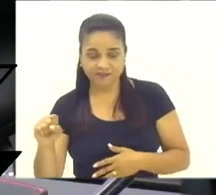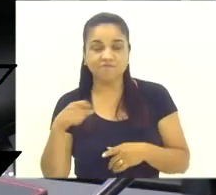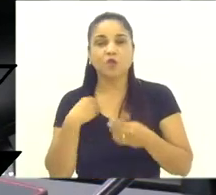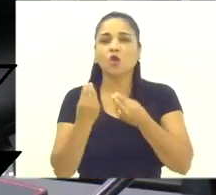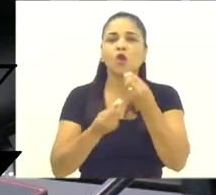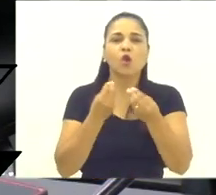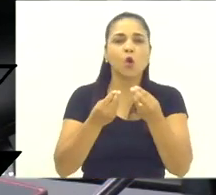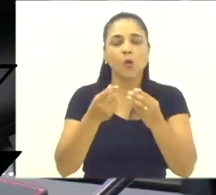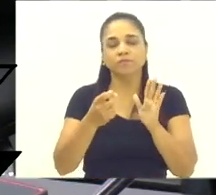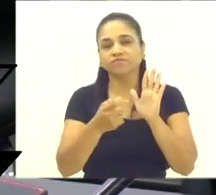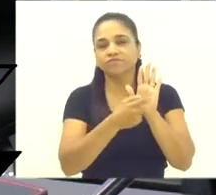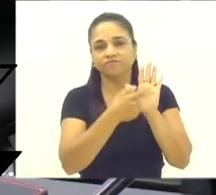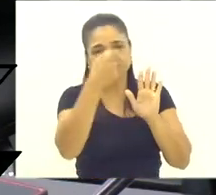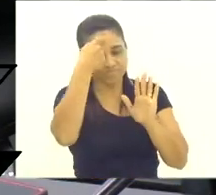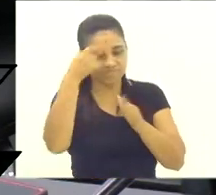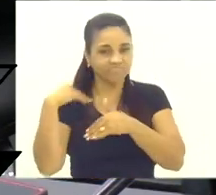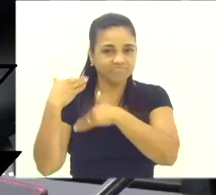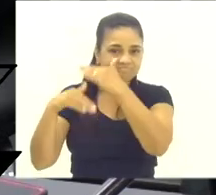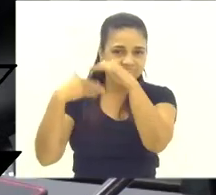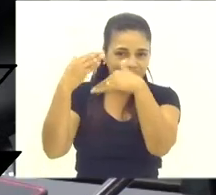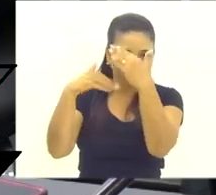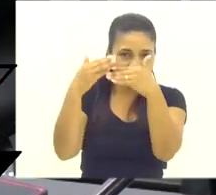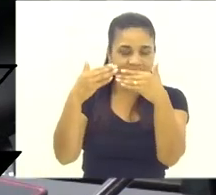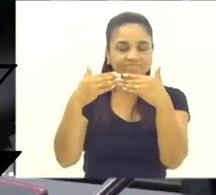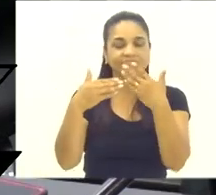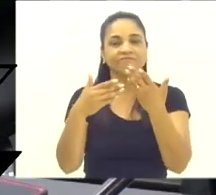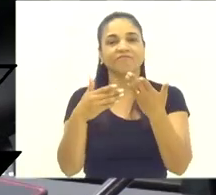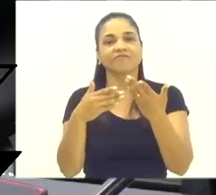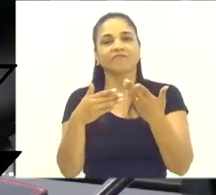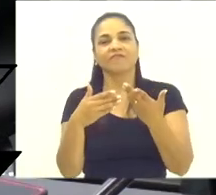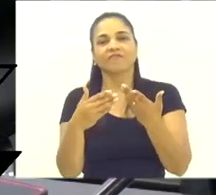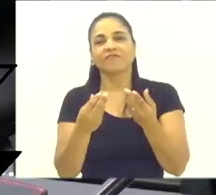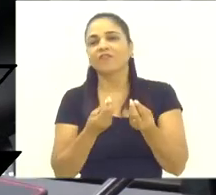viés tanto no desenvolvimento da Inteligência Artificial como